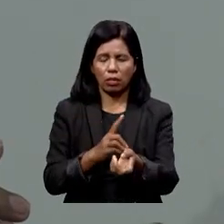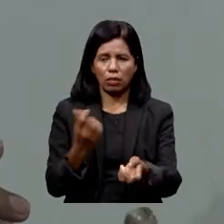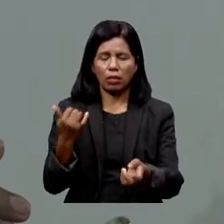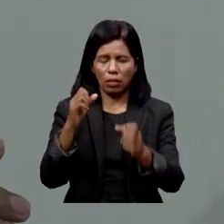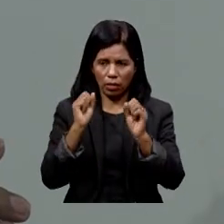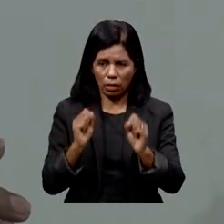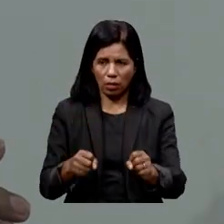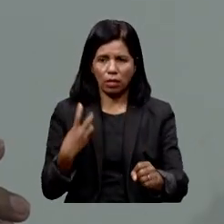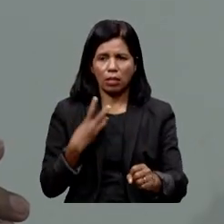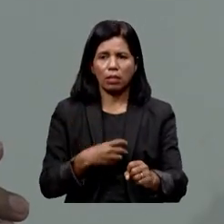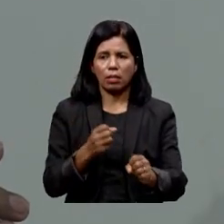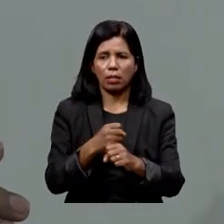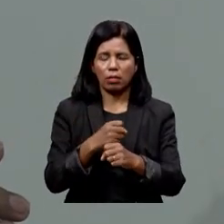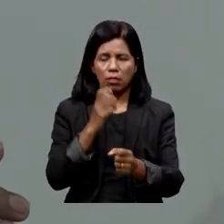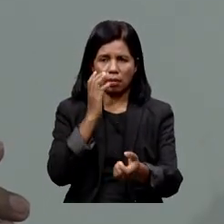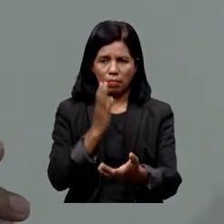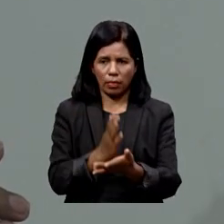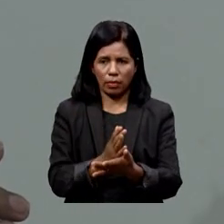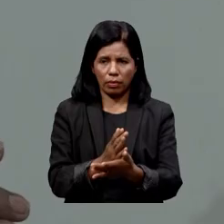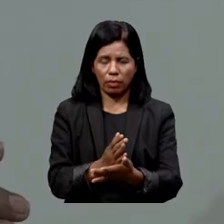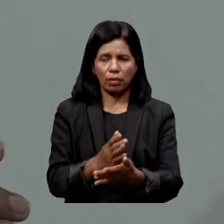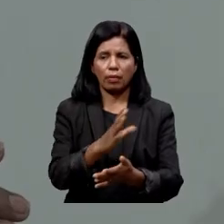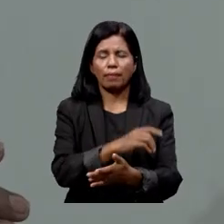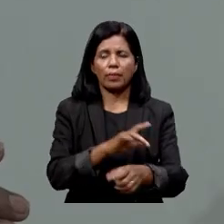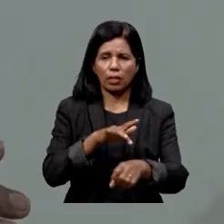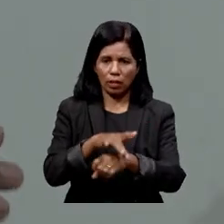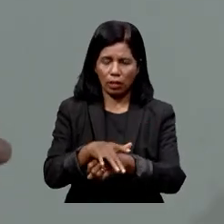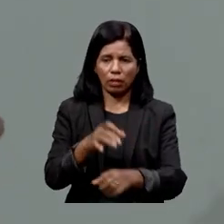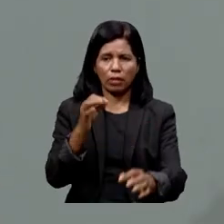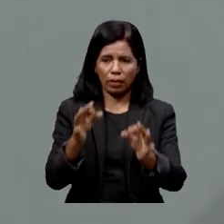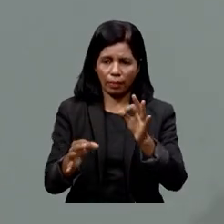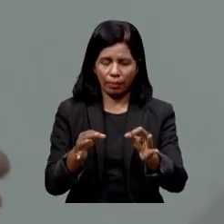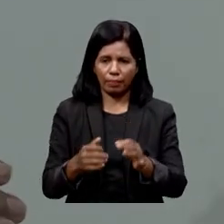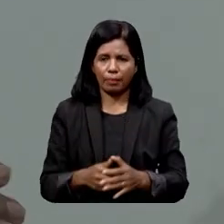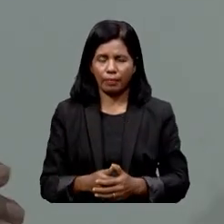honune ita bele halo prevenção, cedo, karek iha